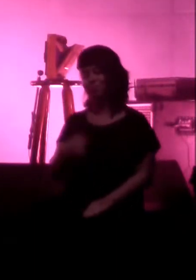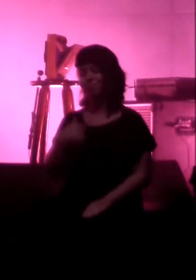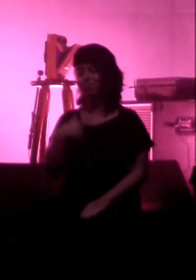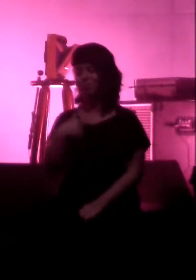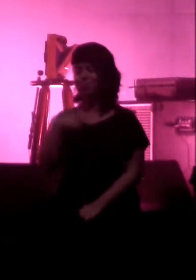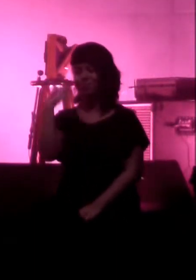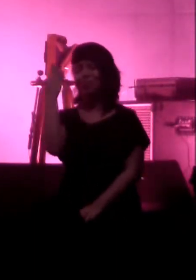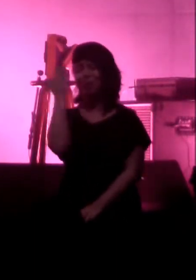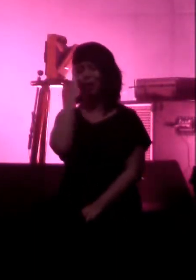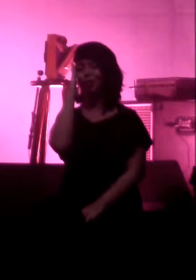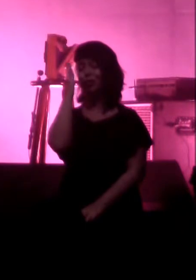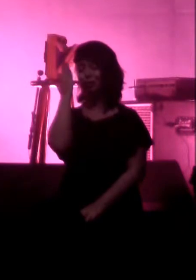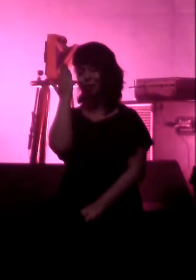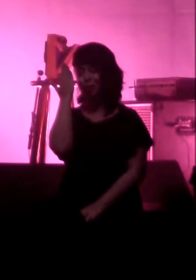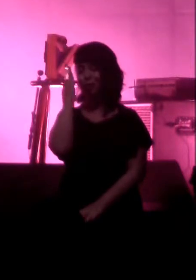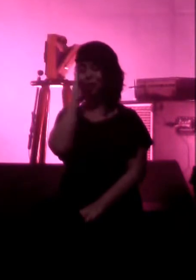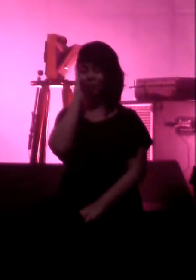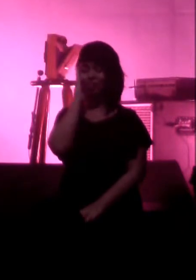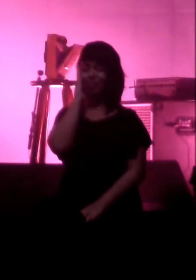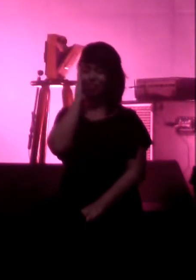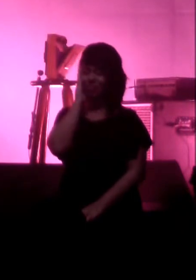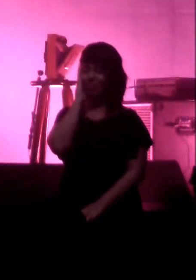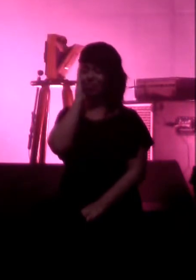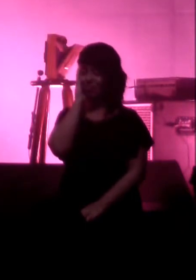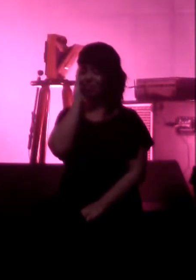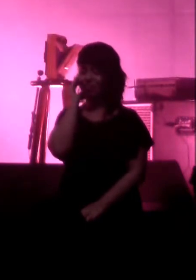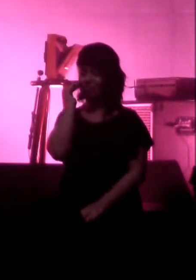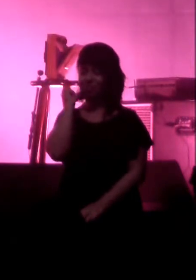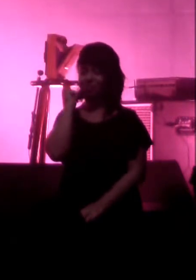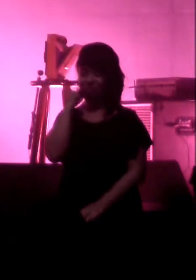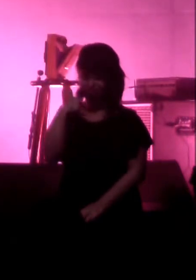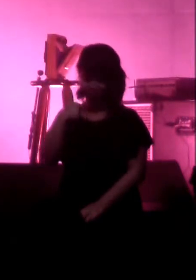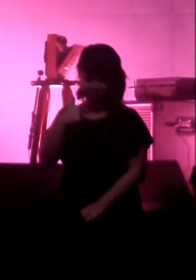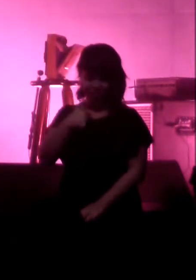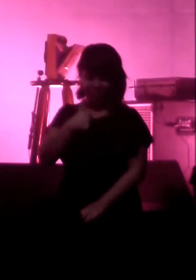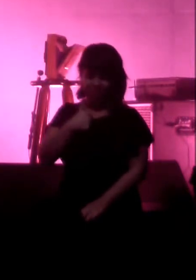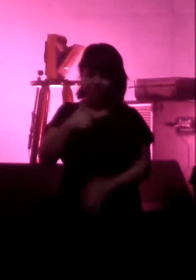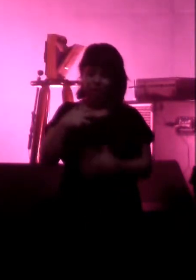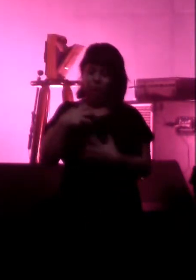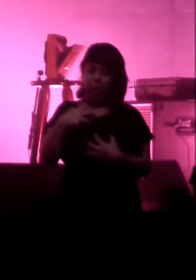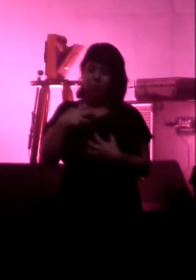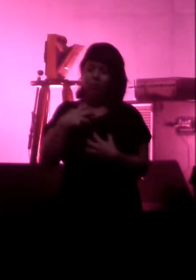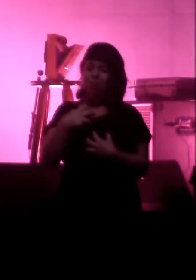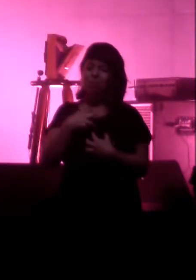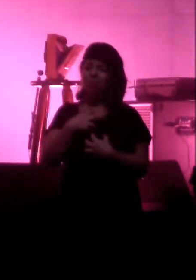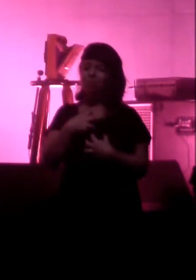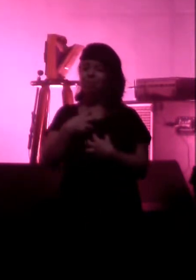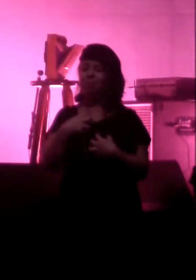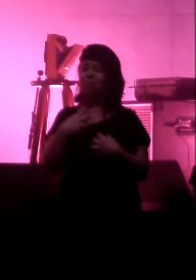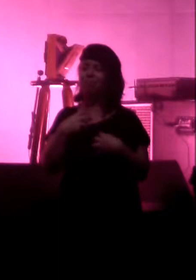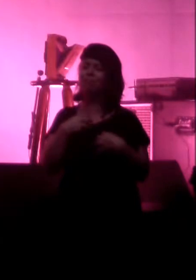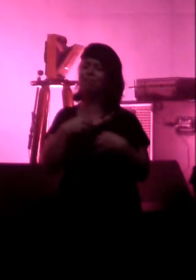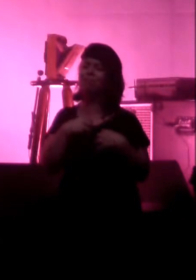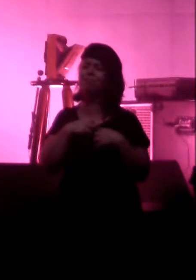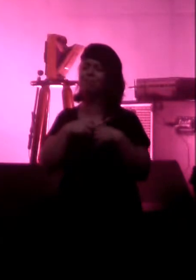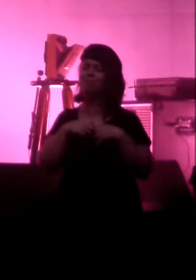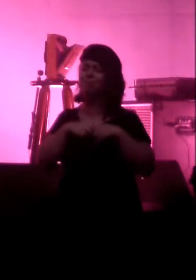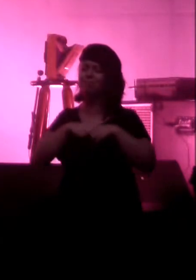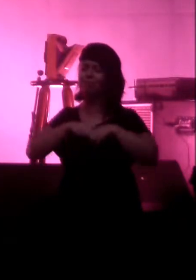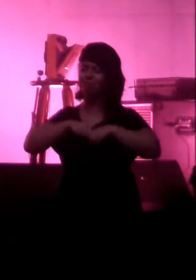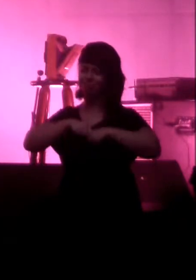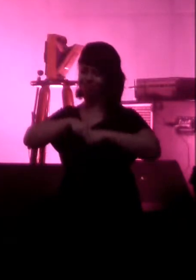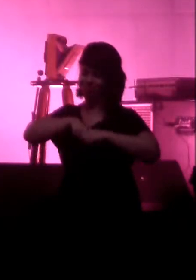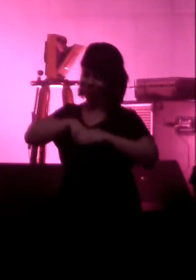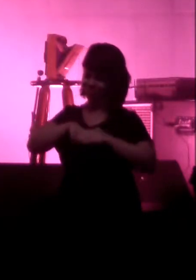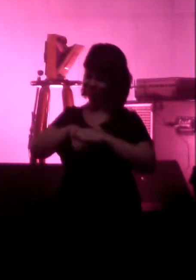Eu sei quanta tristeza eu tive, mas